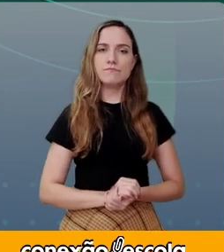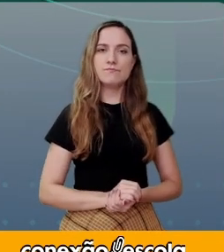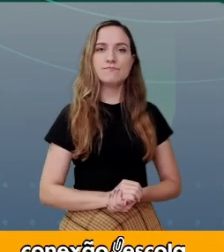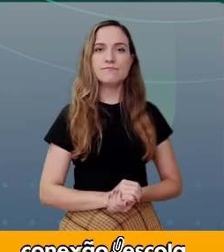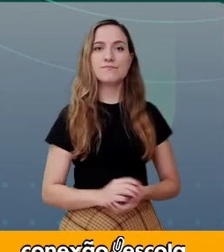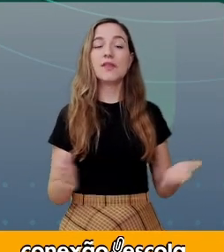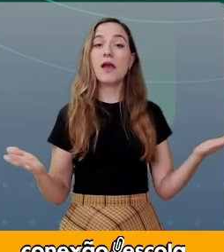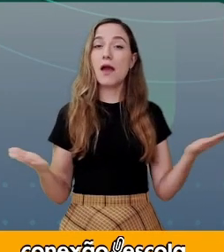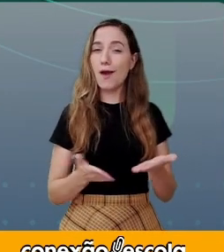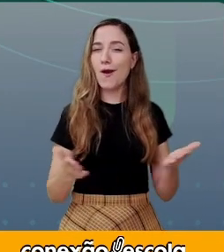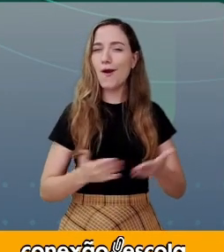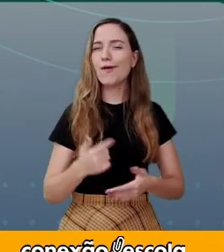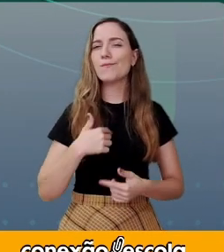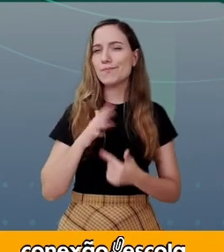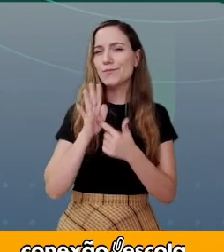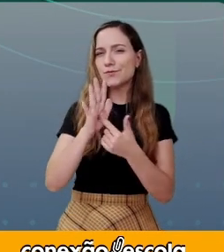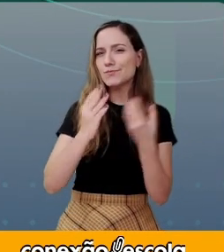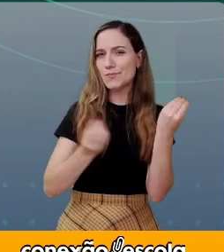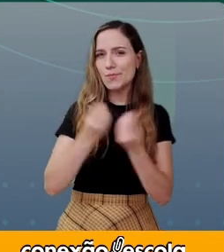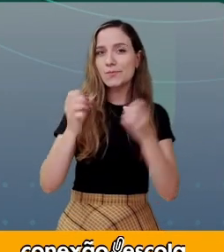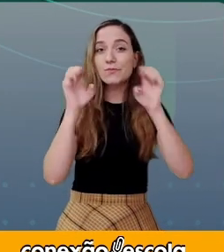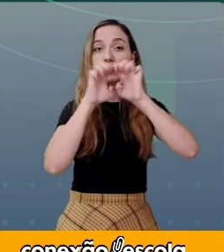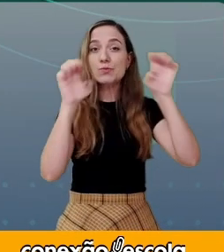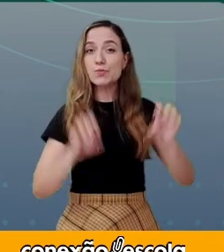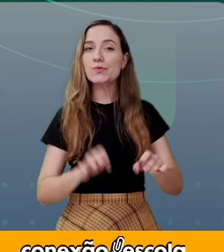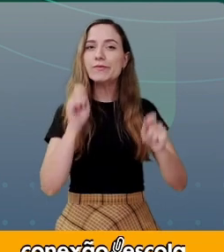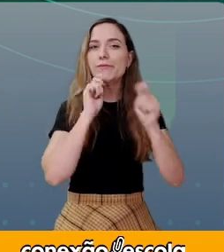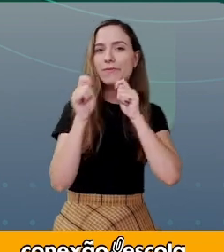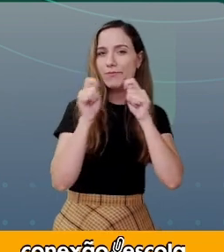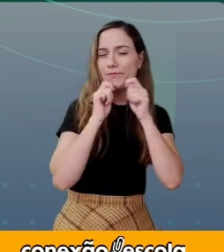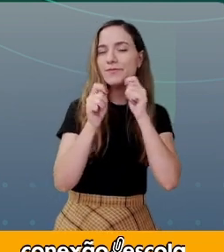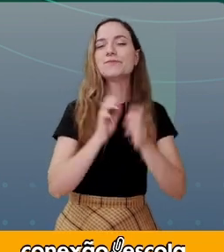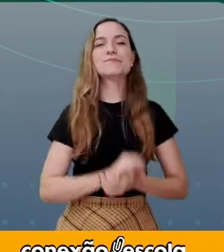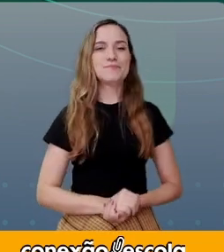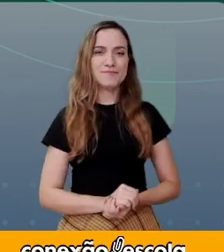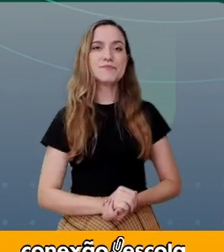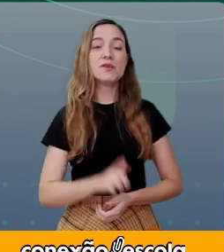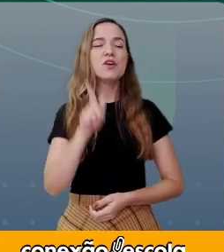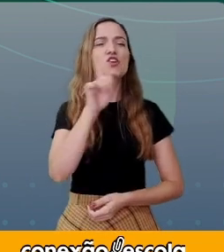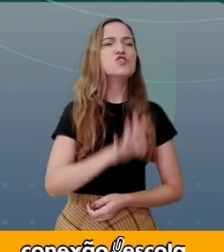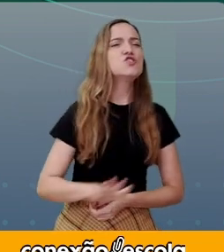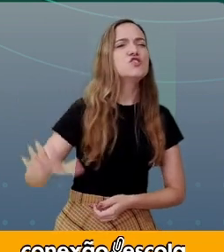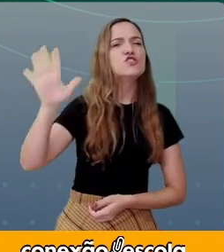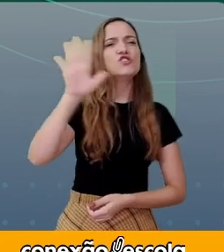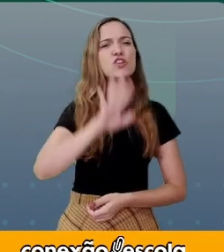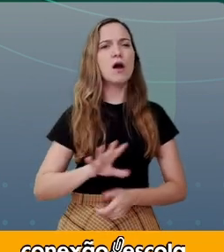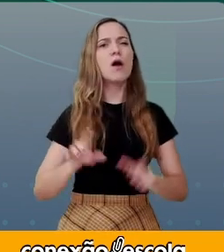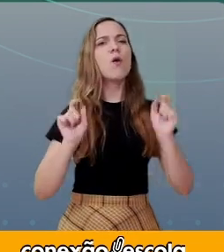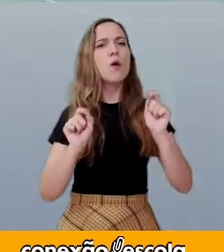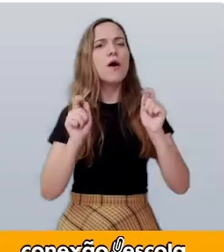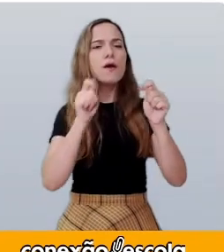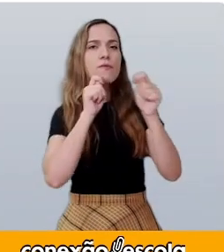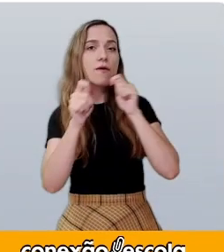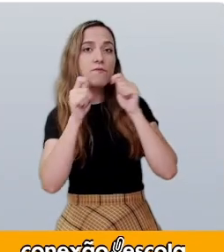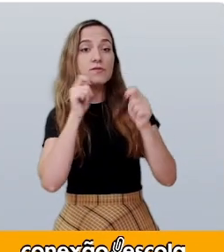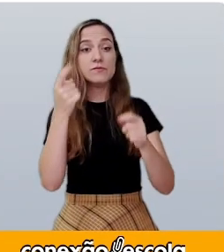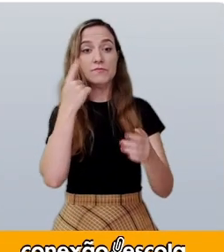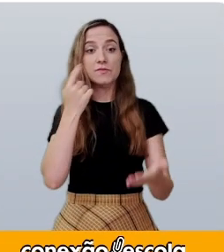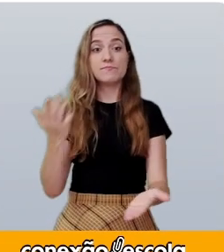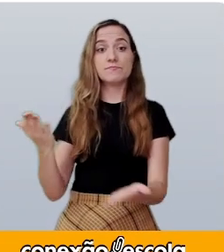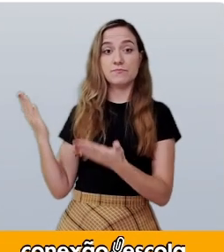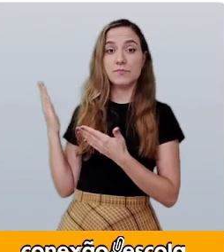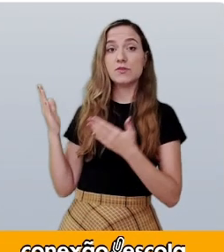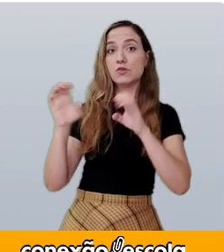Vamos conhecer a estrutura da entrevista. De maneira geral, a entrevista é estruturada da